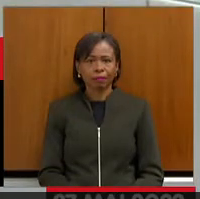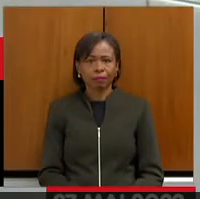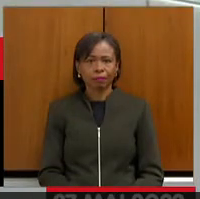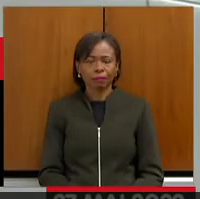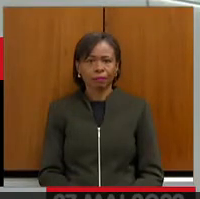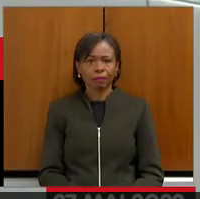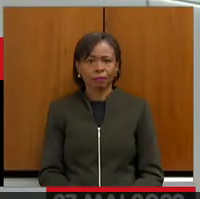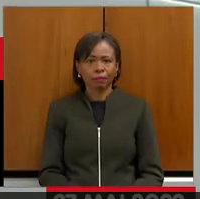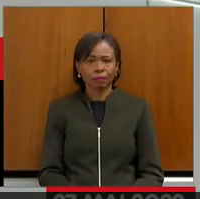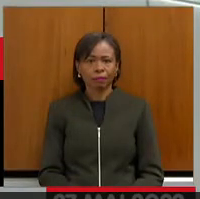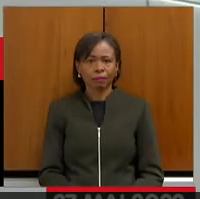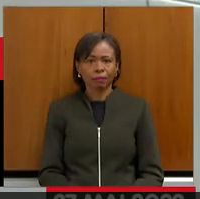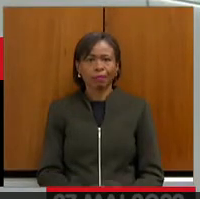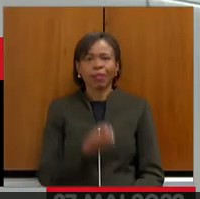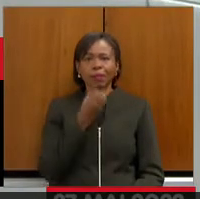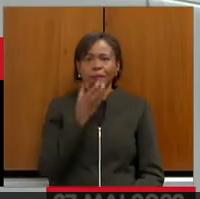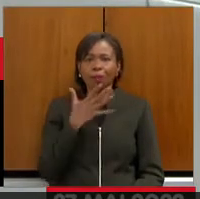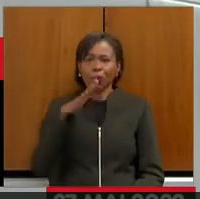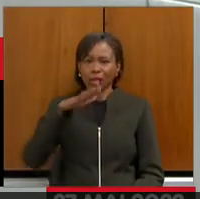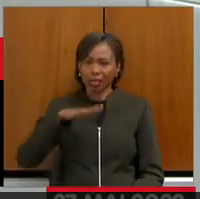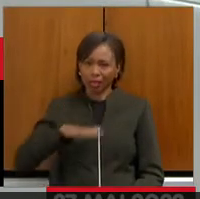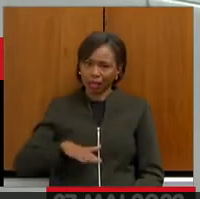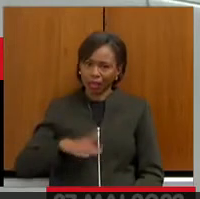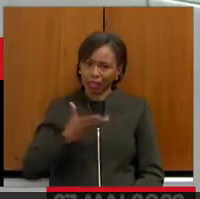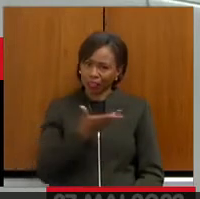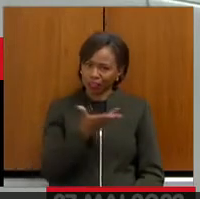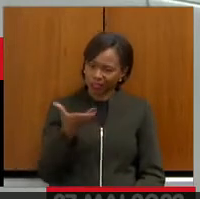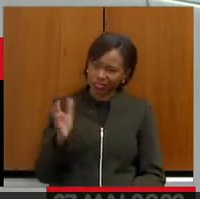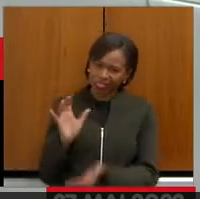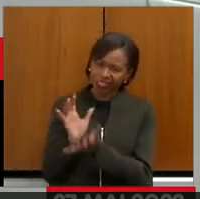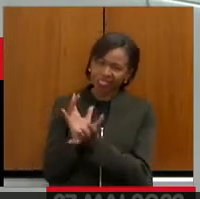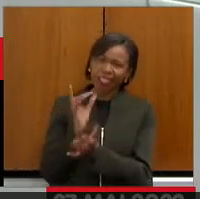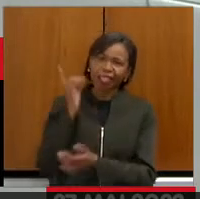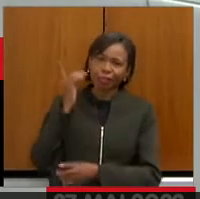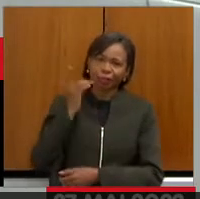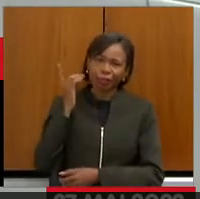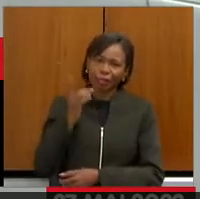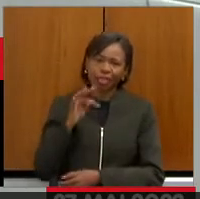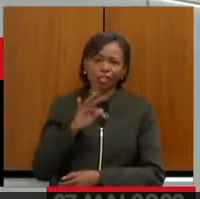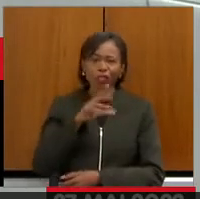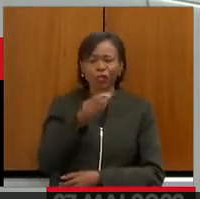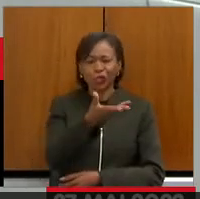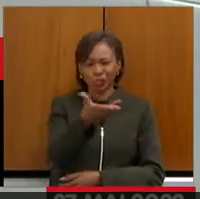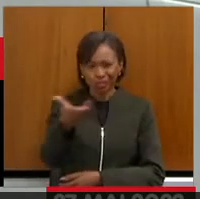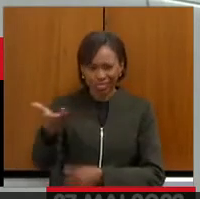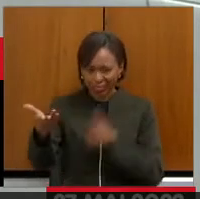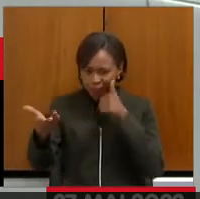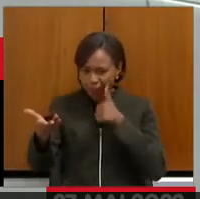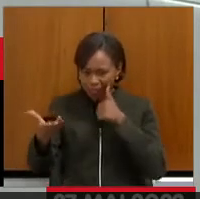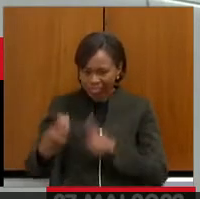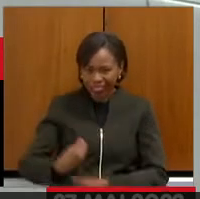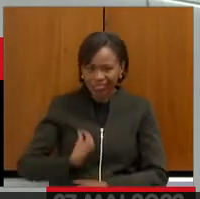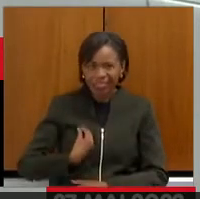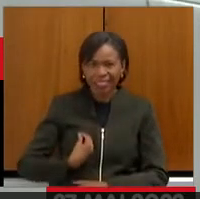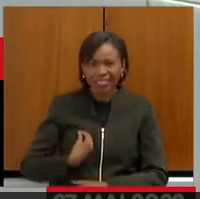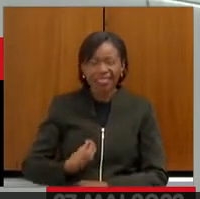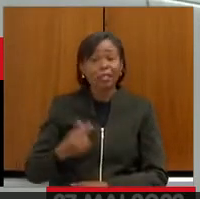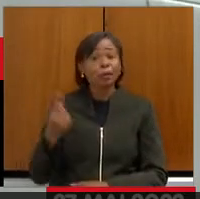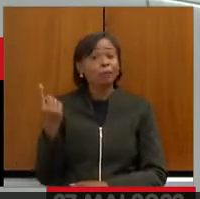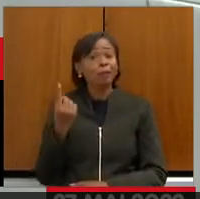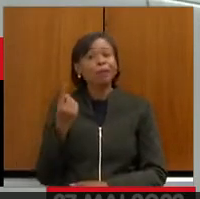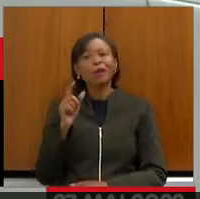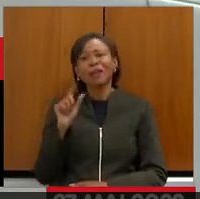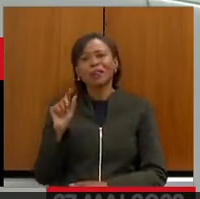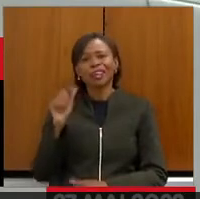Oi boa tarde deputados Boa tarde a todos que estão aqui presentes primeiramente eu gostaria